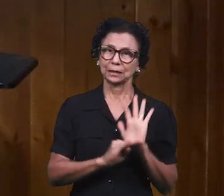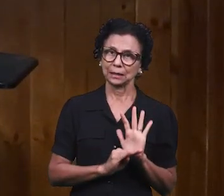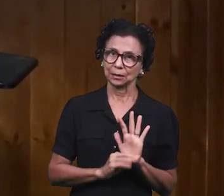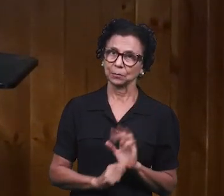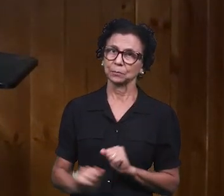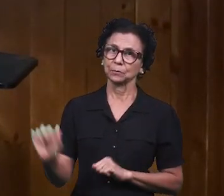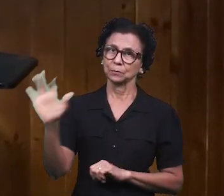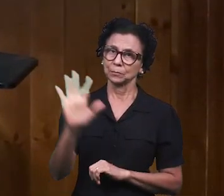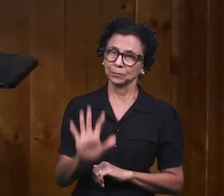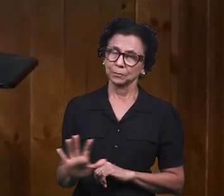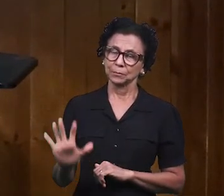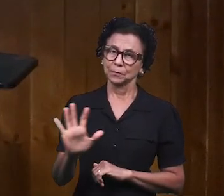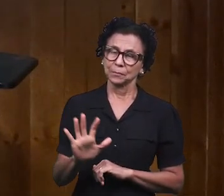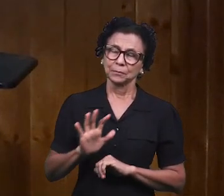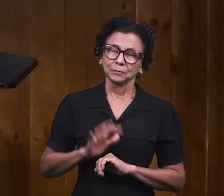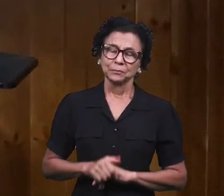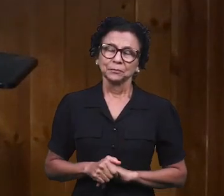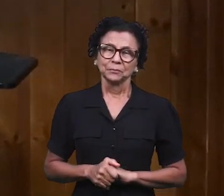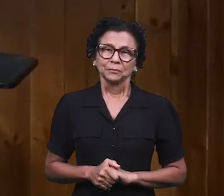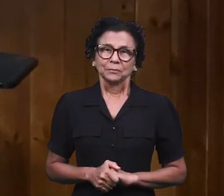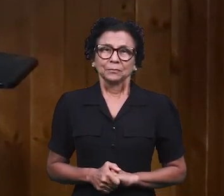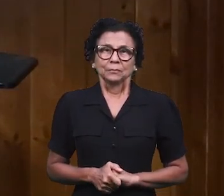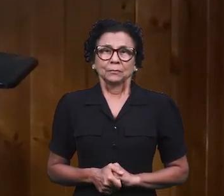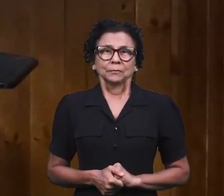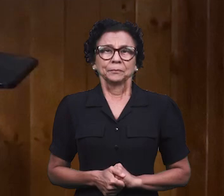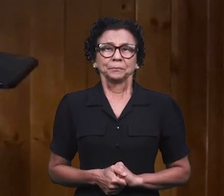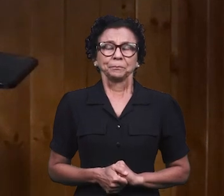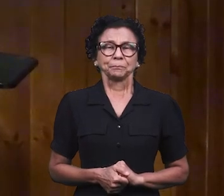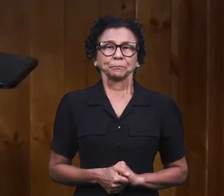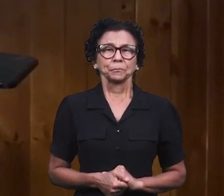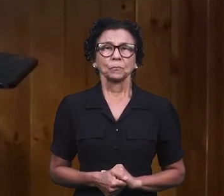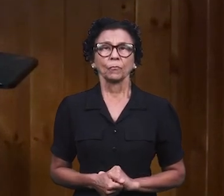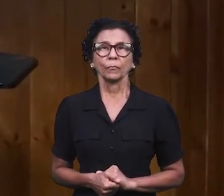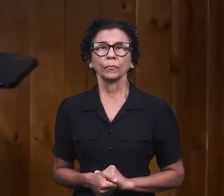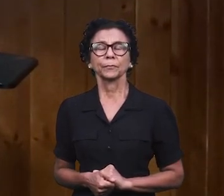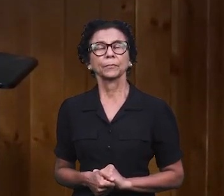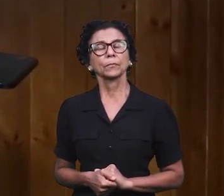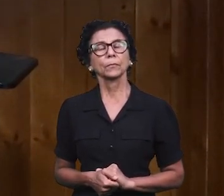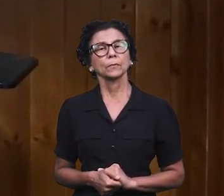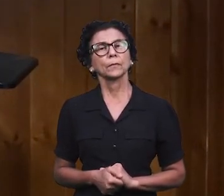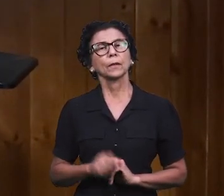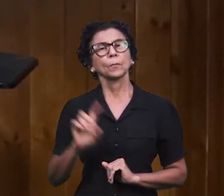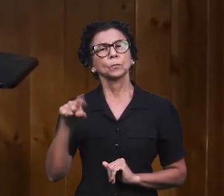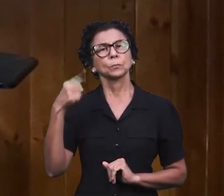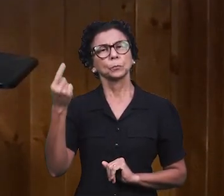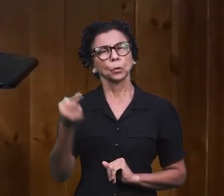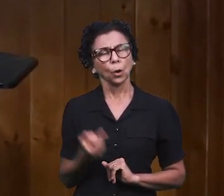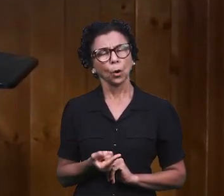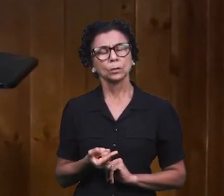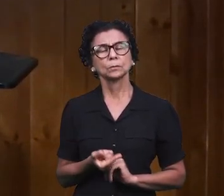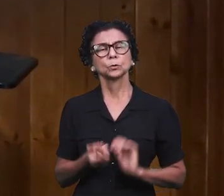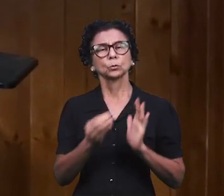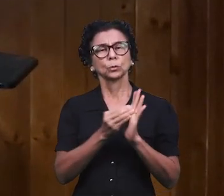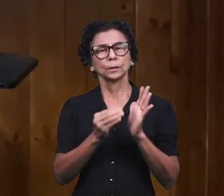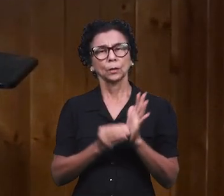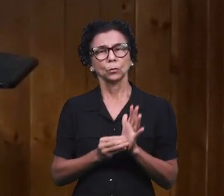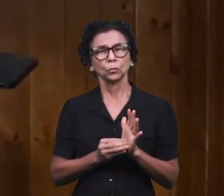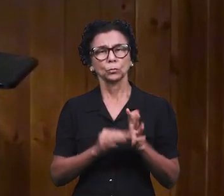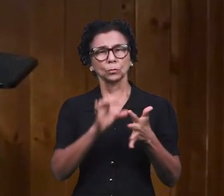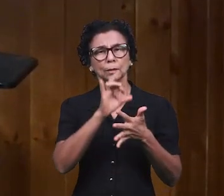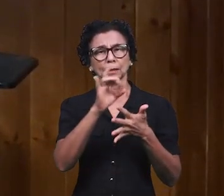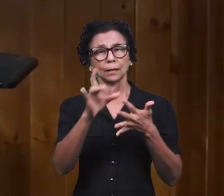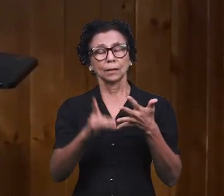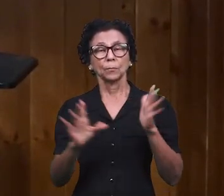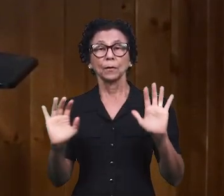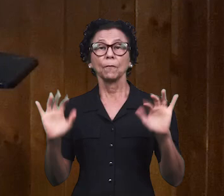painel, mas dos próximos programas que abordaremos cada uma das festas de